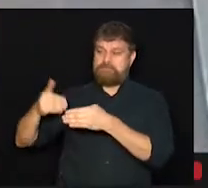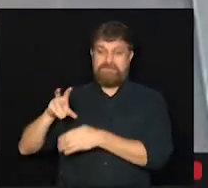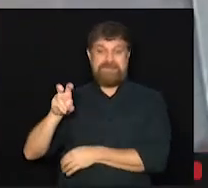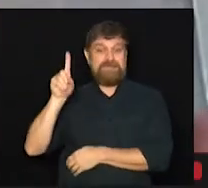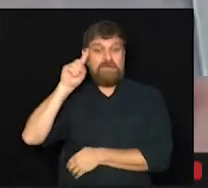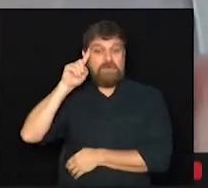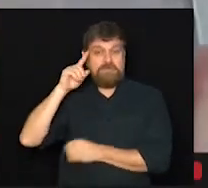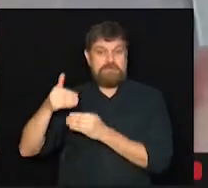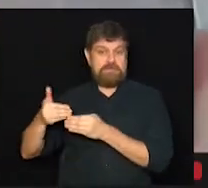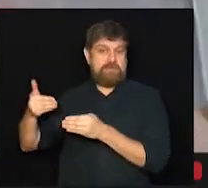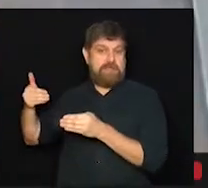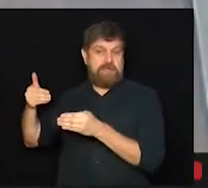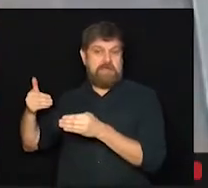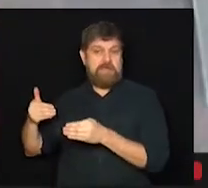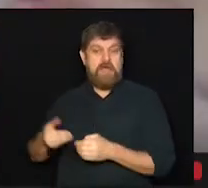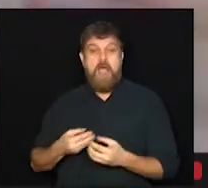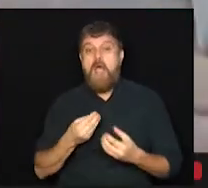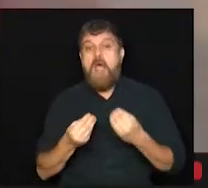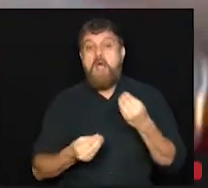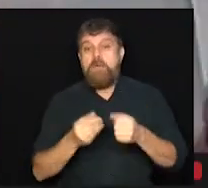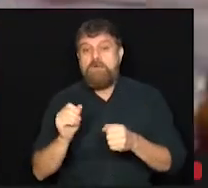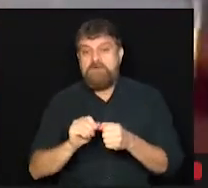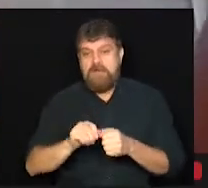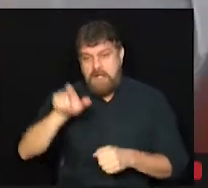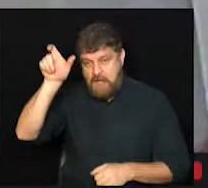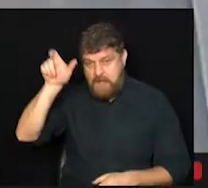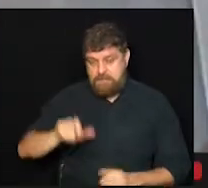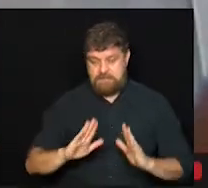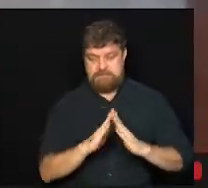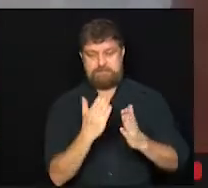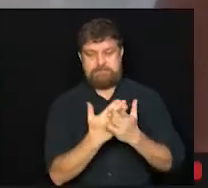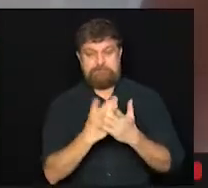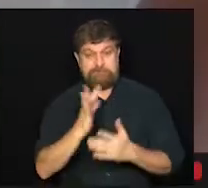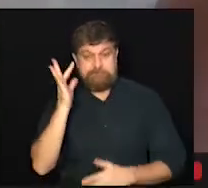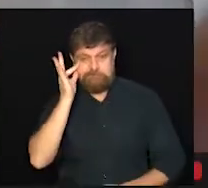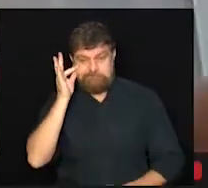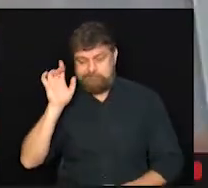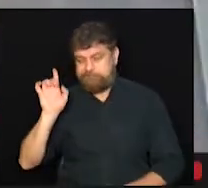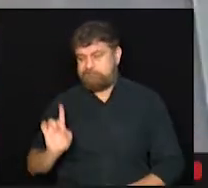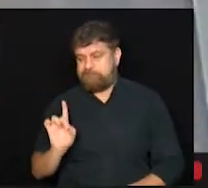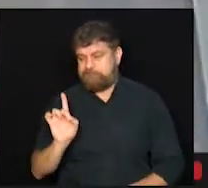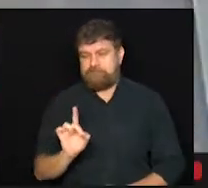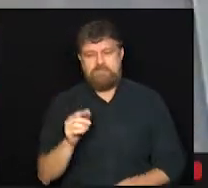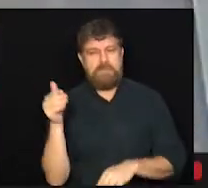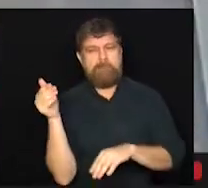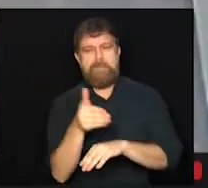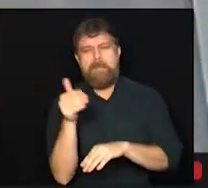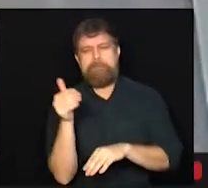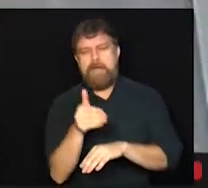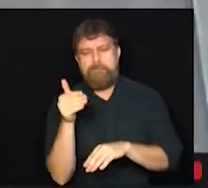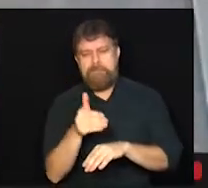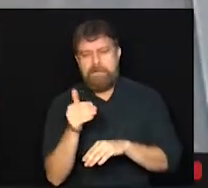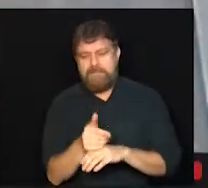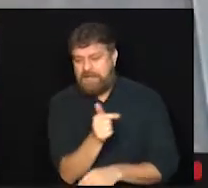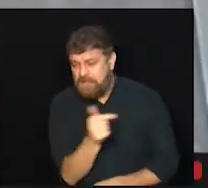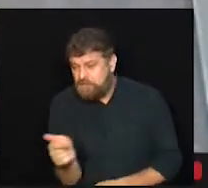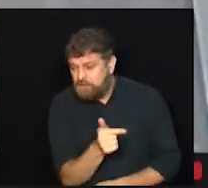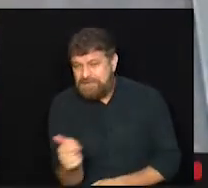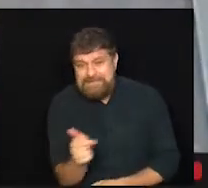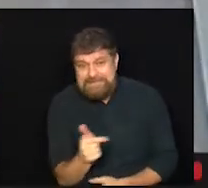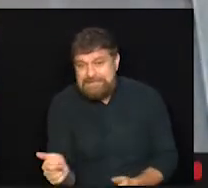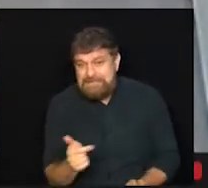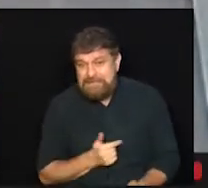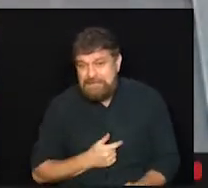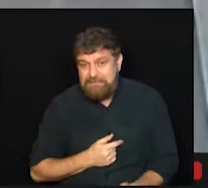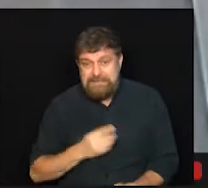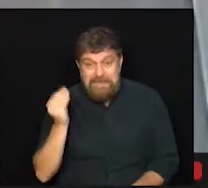atrás. Mas como é que faz alguém que está indo na escola rotineiramente? Eu vou fazer PCR toda semana? Isso não é